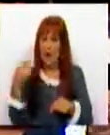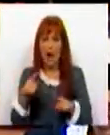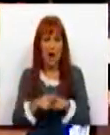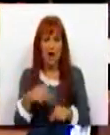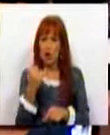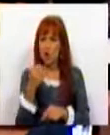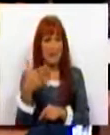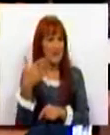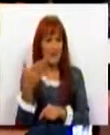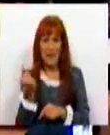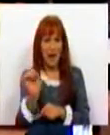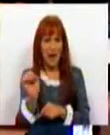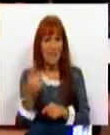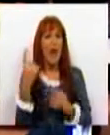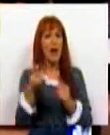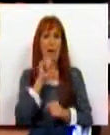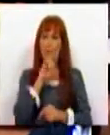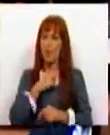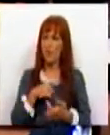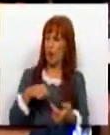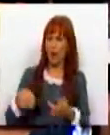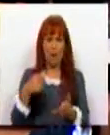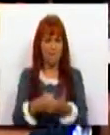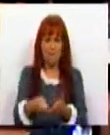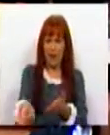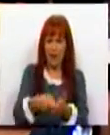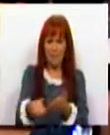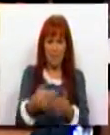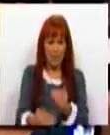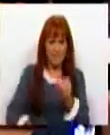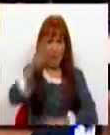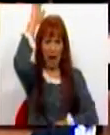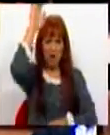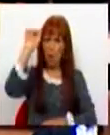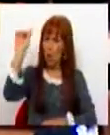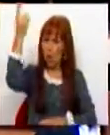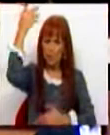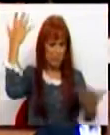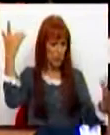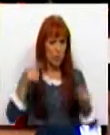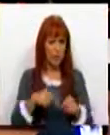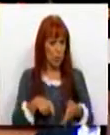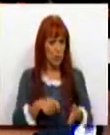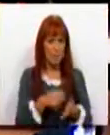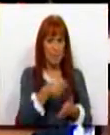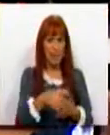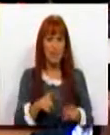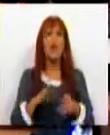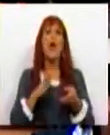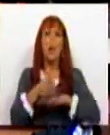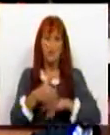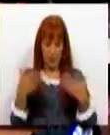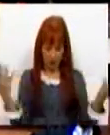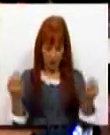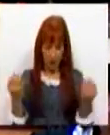em 2017 alguém que possa ser coagido a suportar maiores custos do que aqueles que hoje suporta. Continuará,